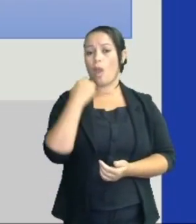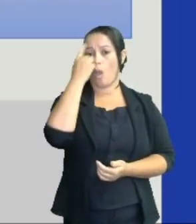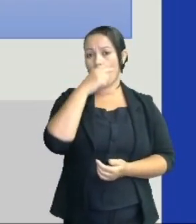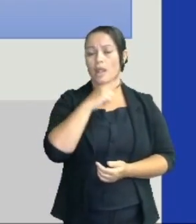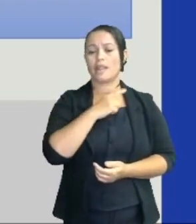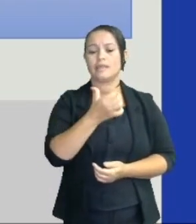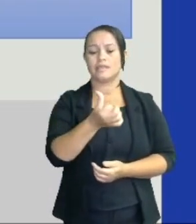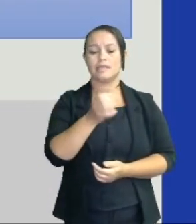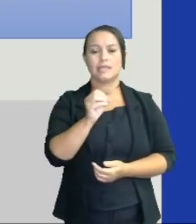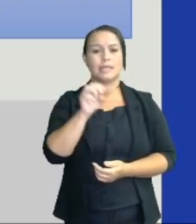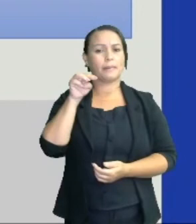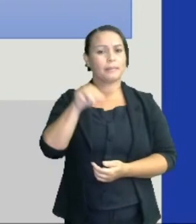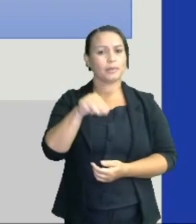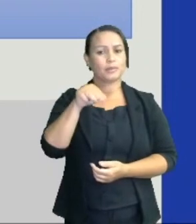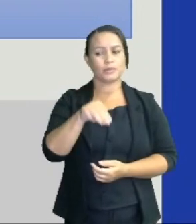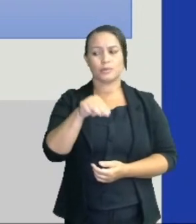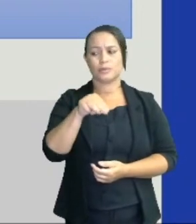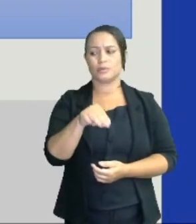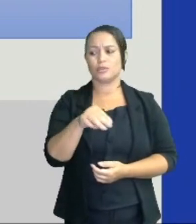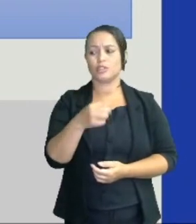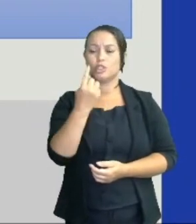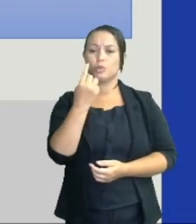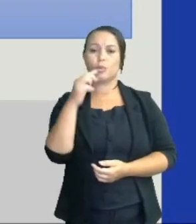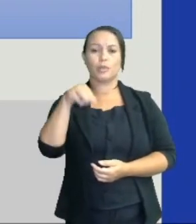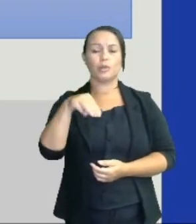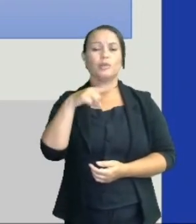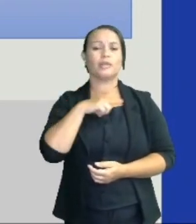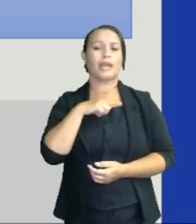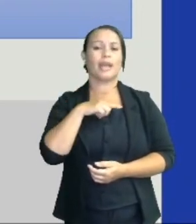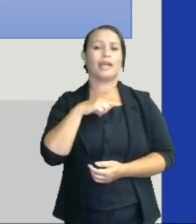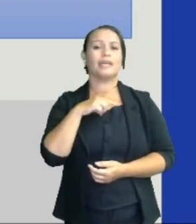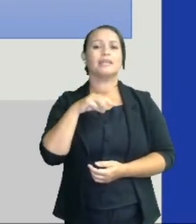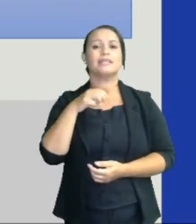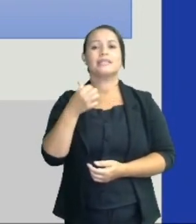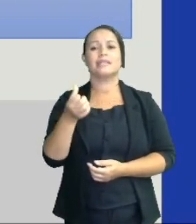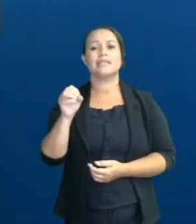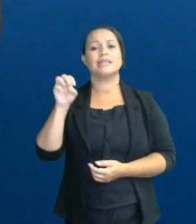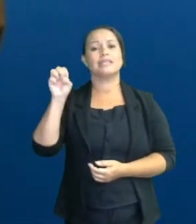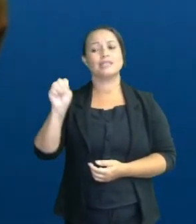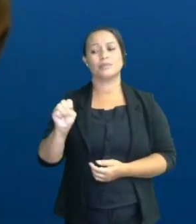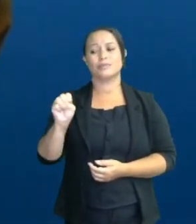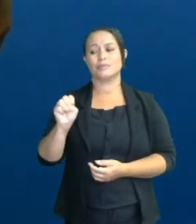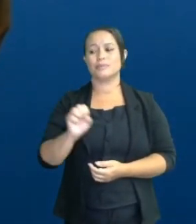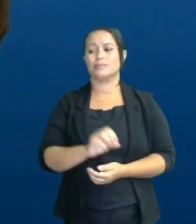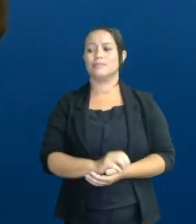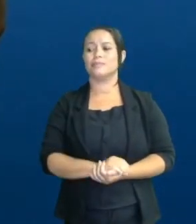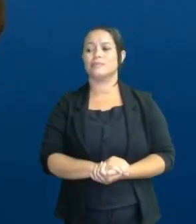Uma hora tem 60 minutos e um minuto tem 60 segundos.